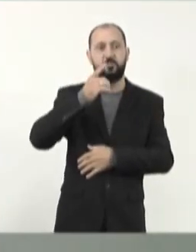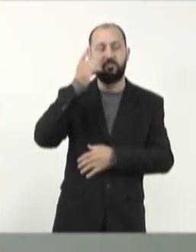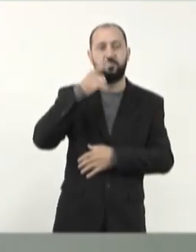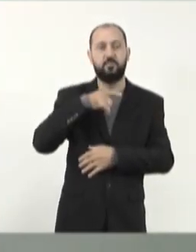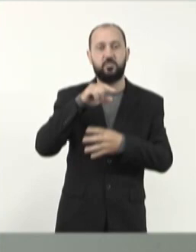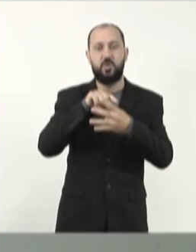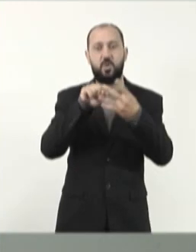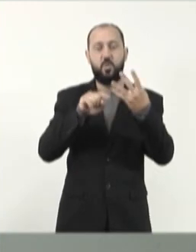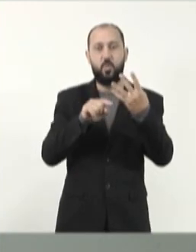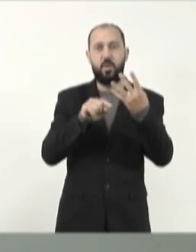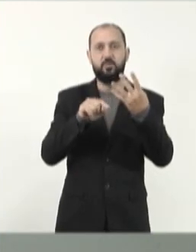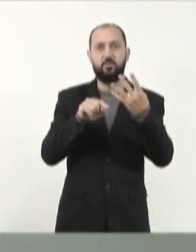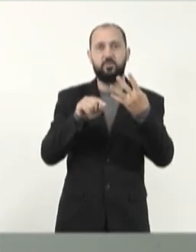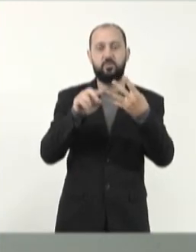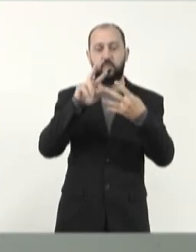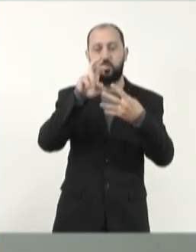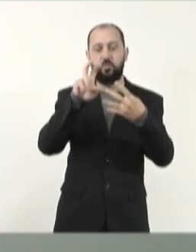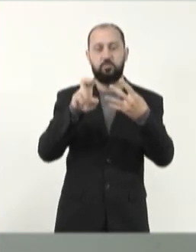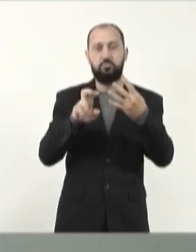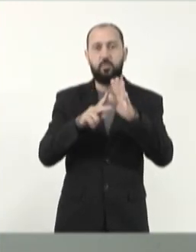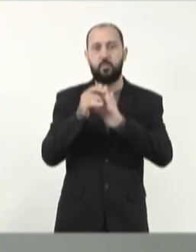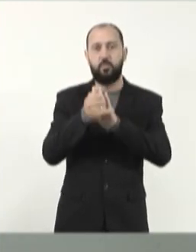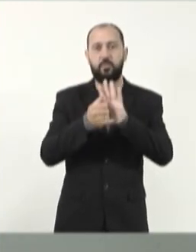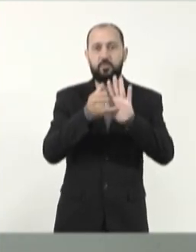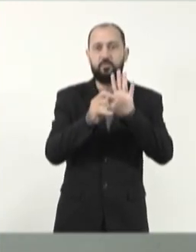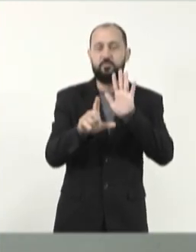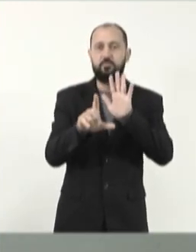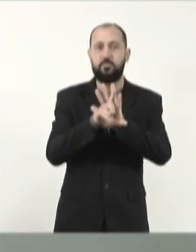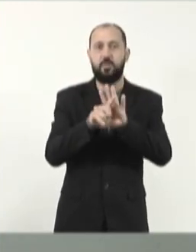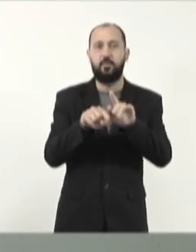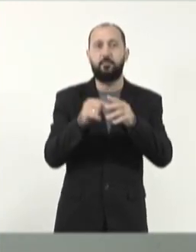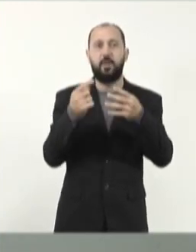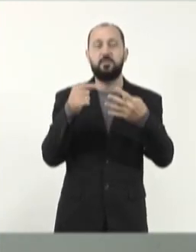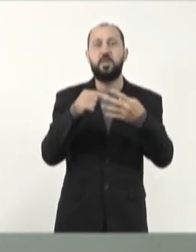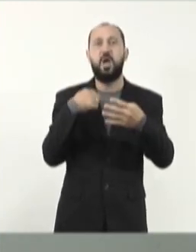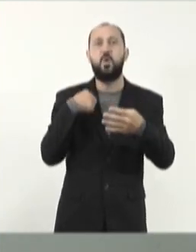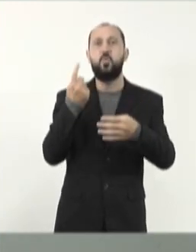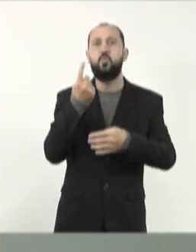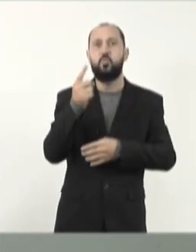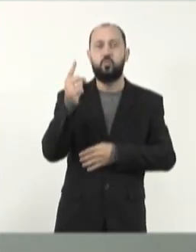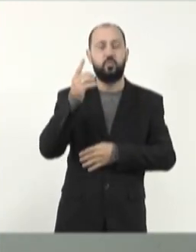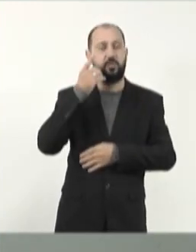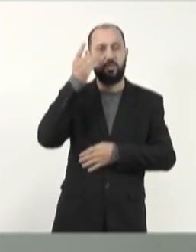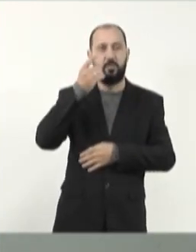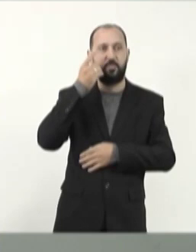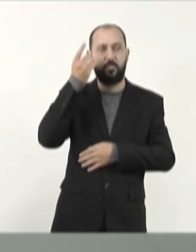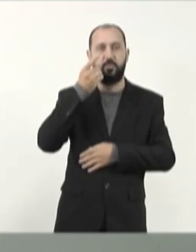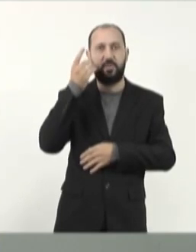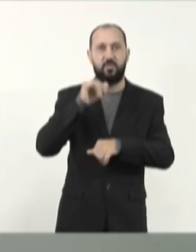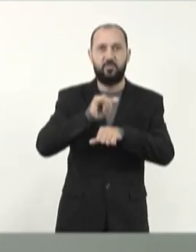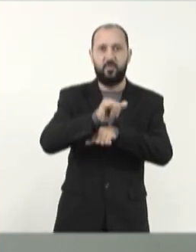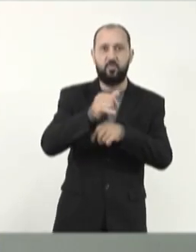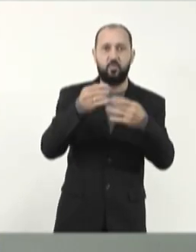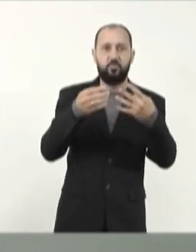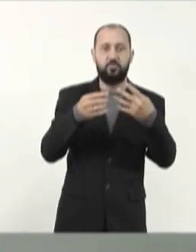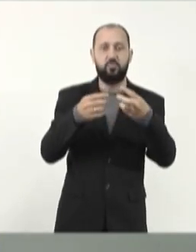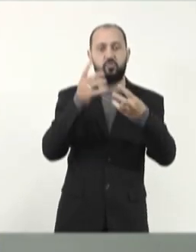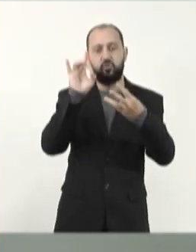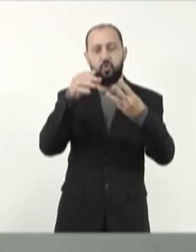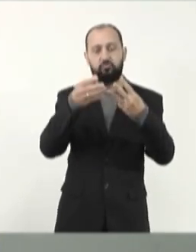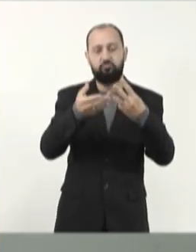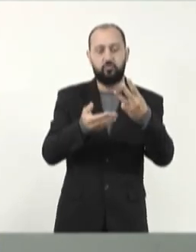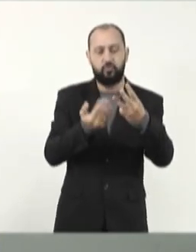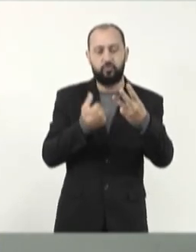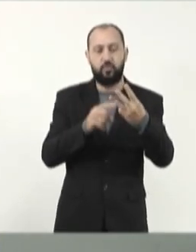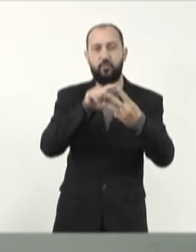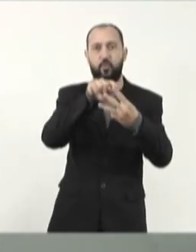inicialmente 4 matérias pautadas para hoje, 4 projetos de lei, mas em decorrência da ausência do deputado Júnior Molck, 3 foram votados na